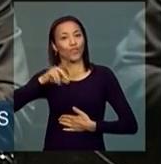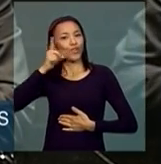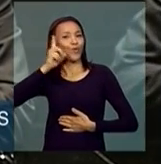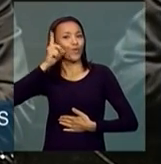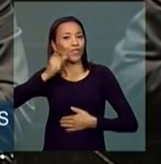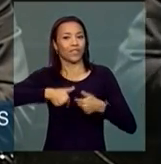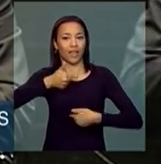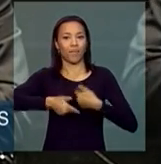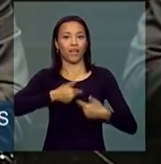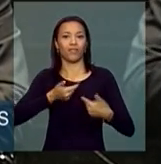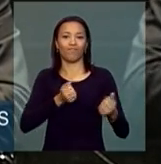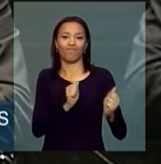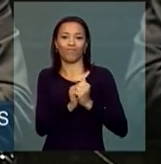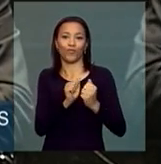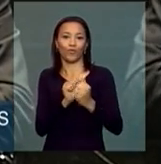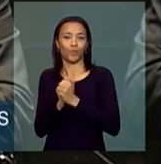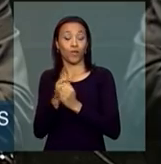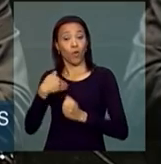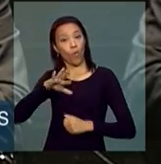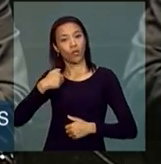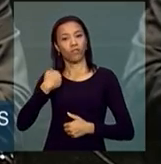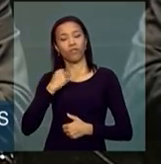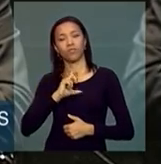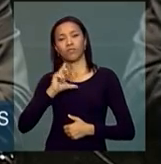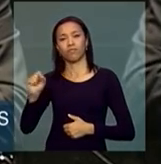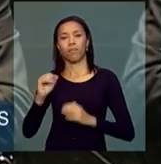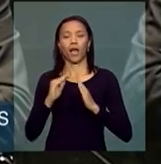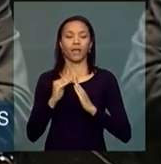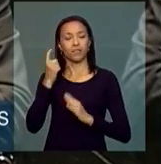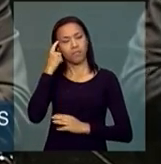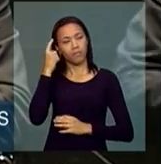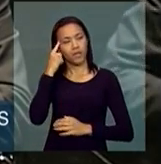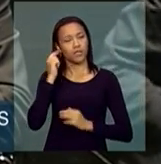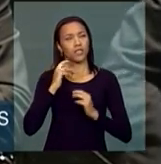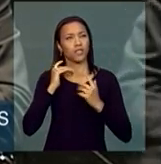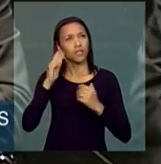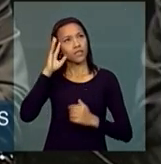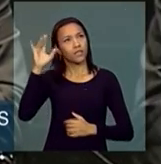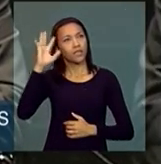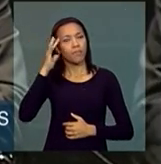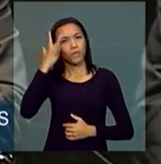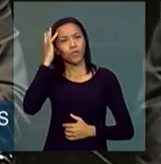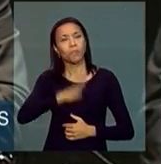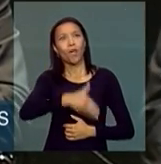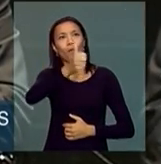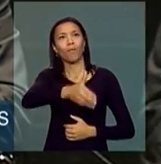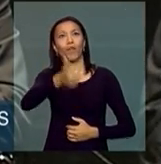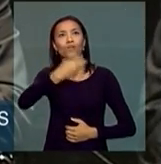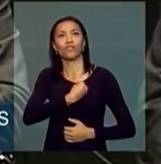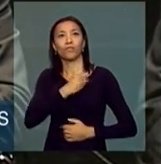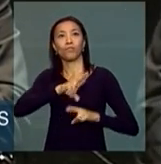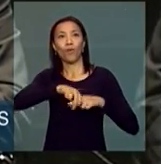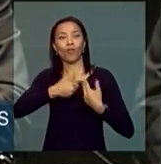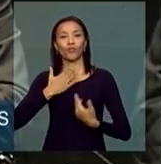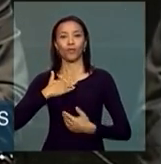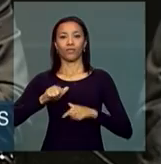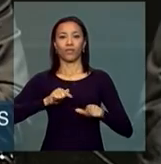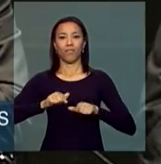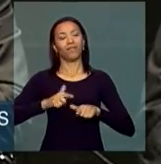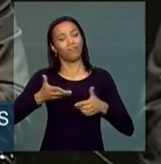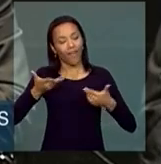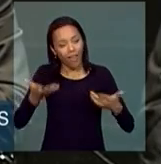dias. Quando a gente vai para casa e pensa que muita gente pode melhorar de vida pelo nosso trabalho, é isso que